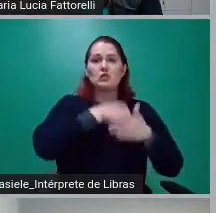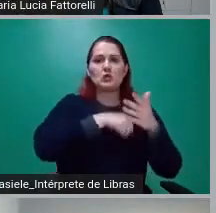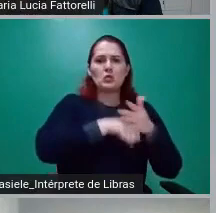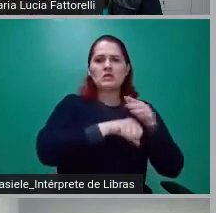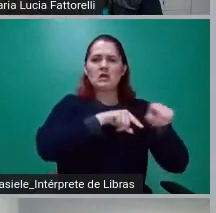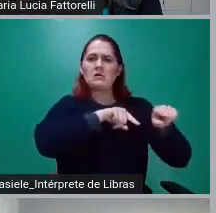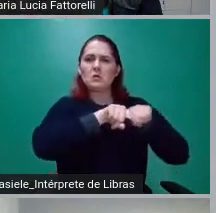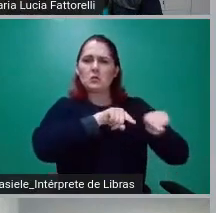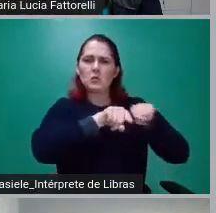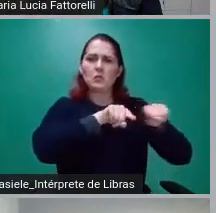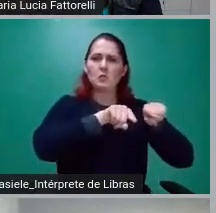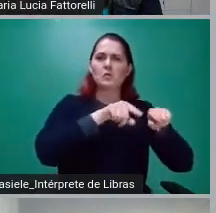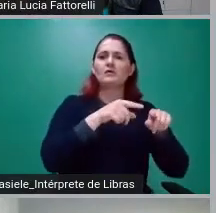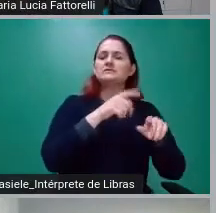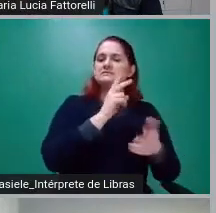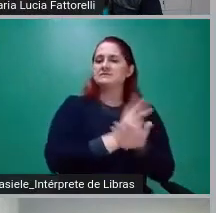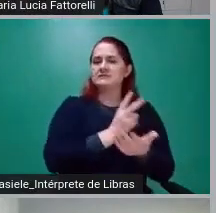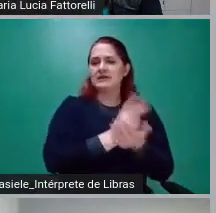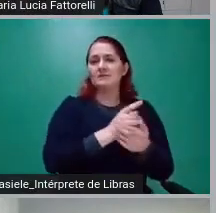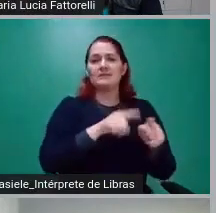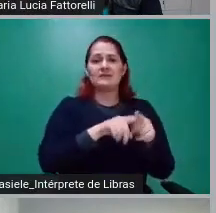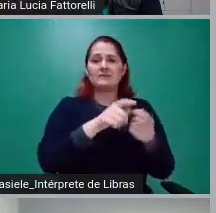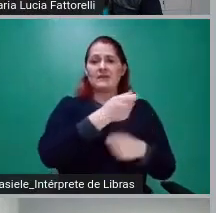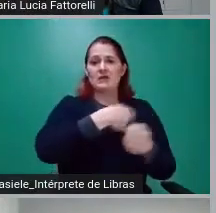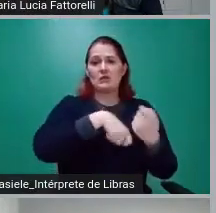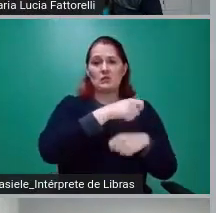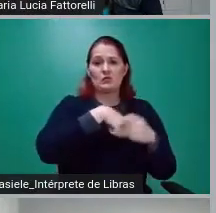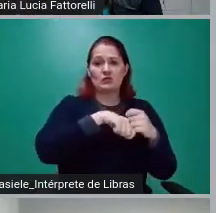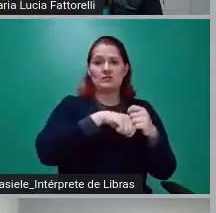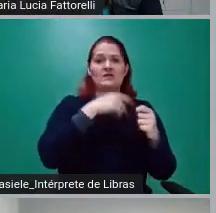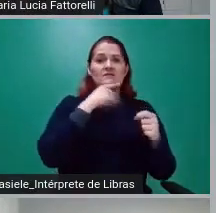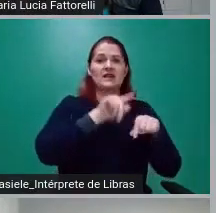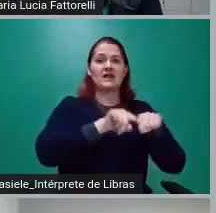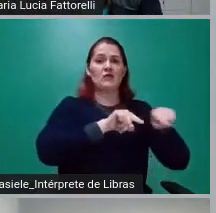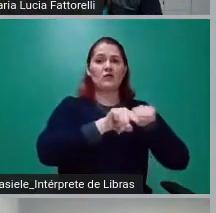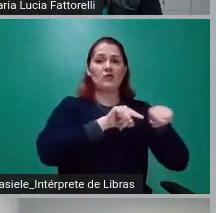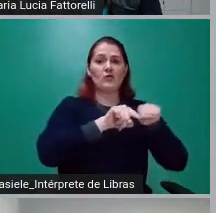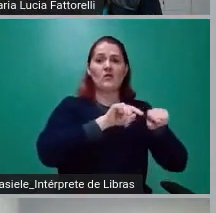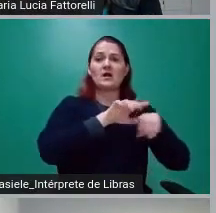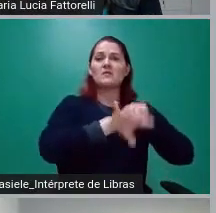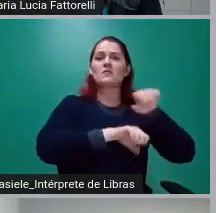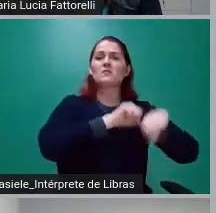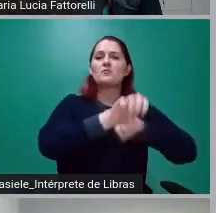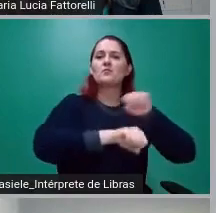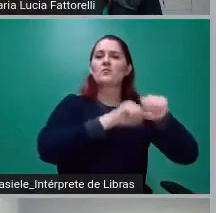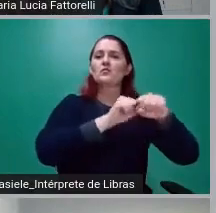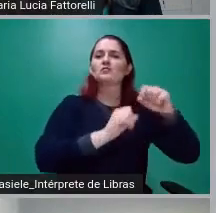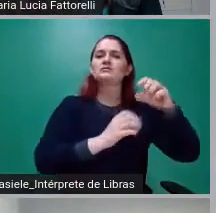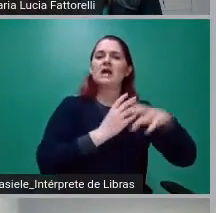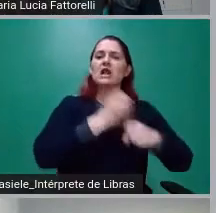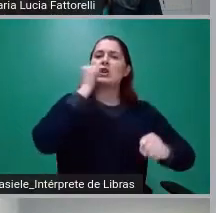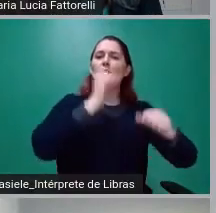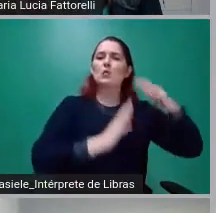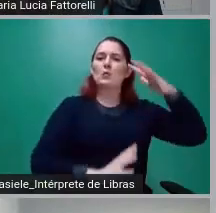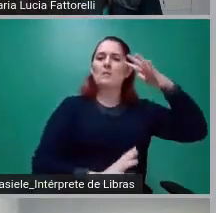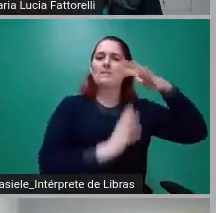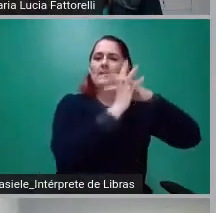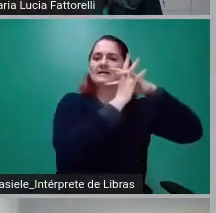por competitividade, e na economia se traduz em competitividade em busca da máxima lucratividade